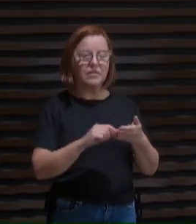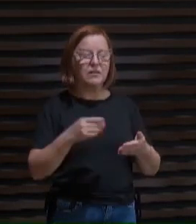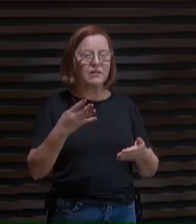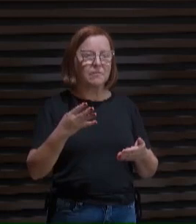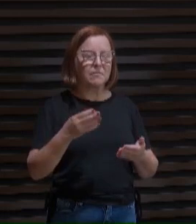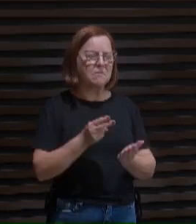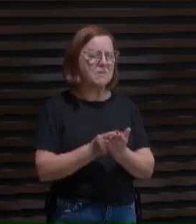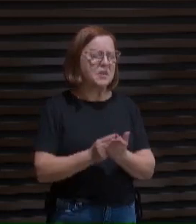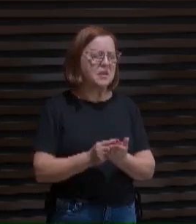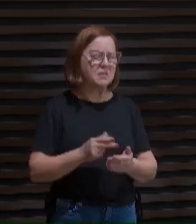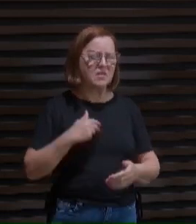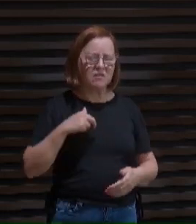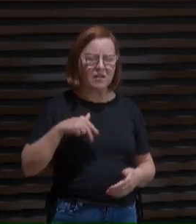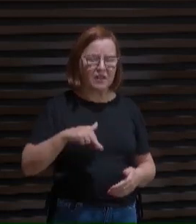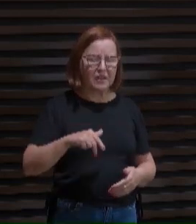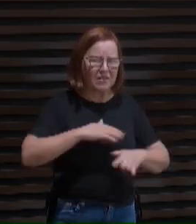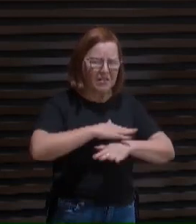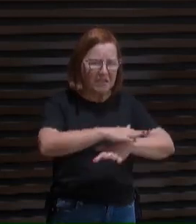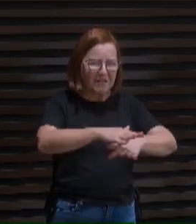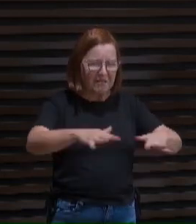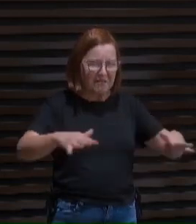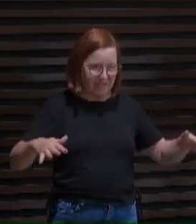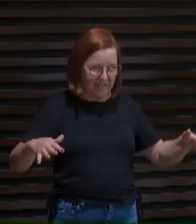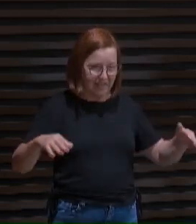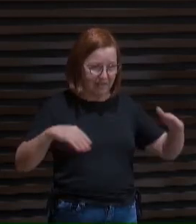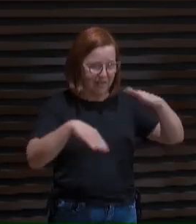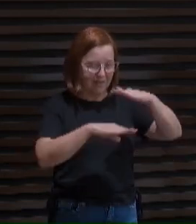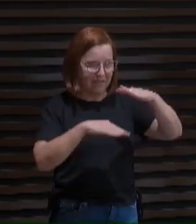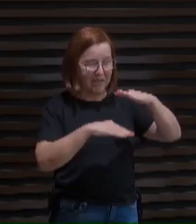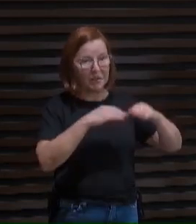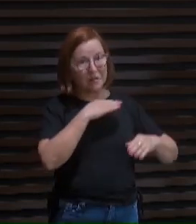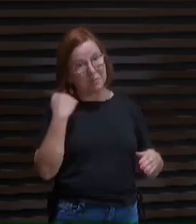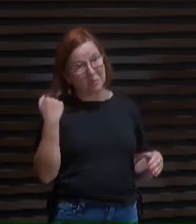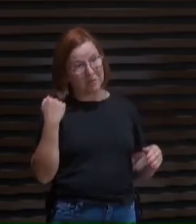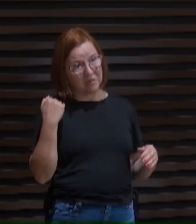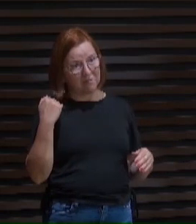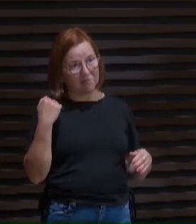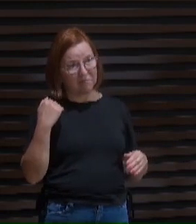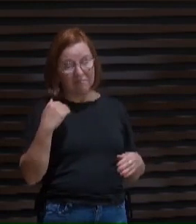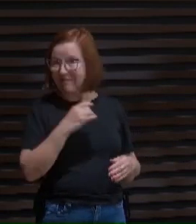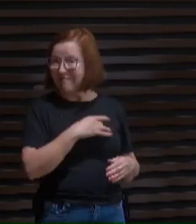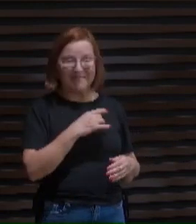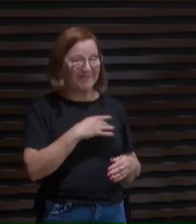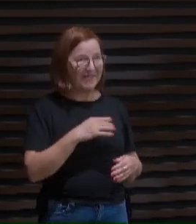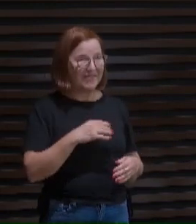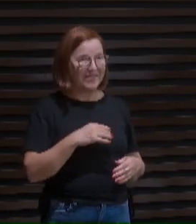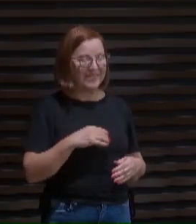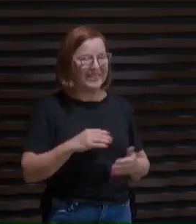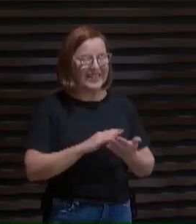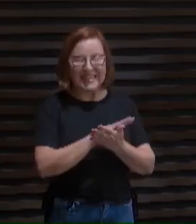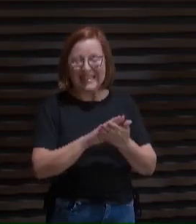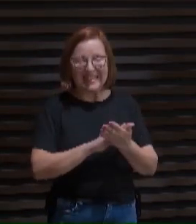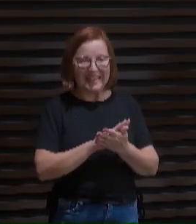ande, ou ainda que eu andasse sobre o vale da sombra da morte, não terei